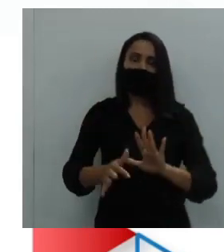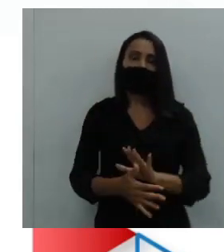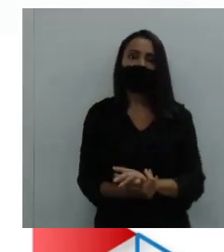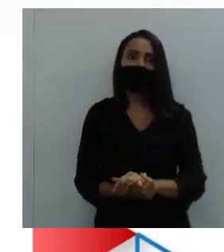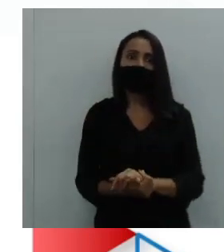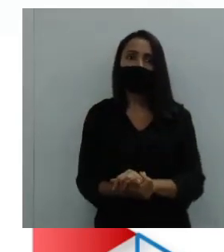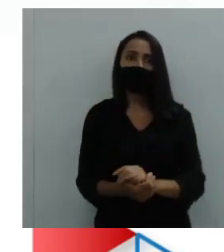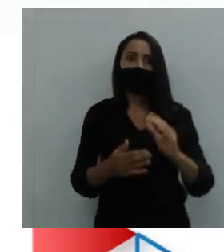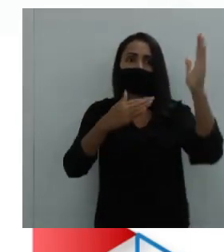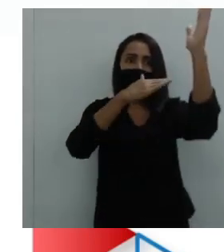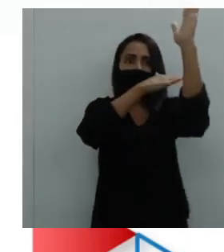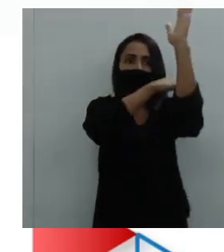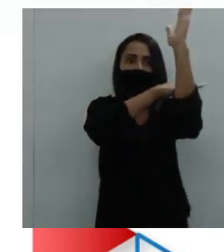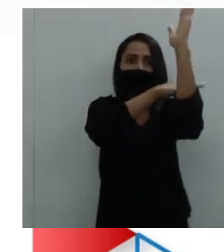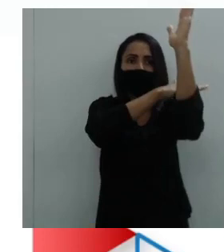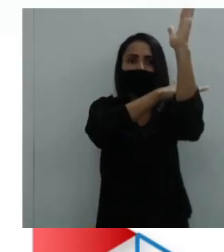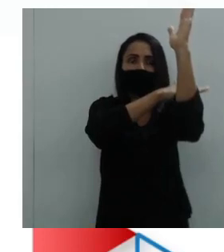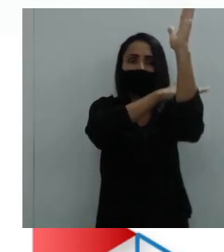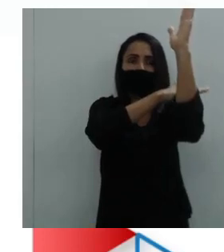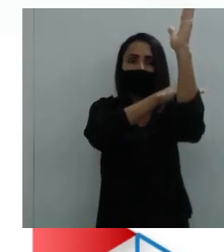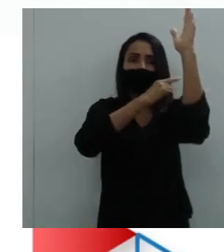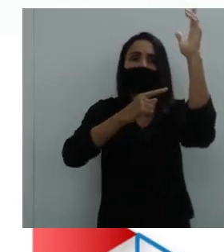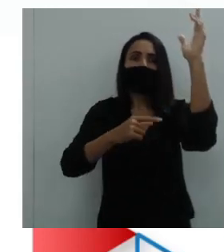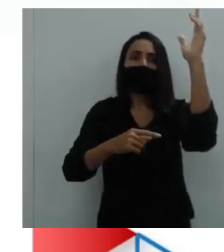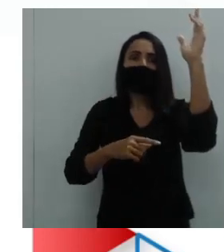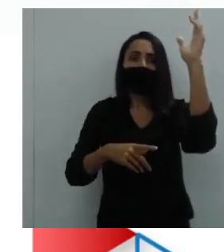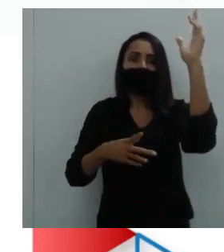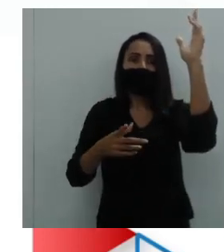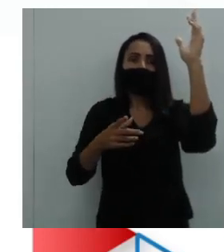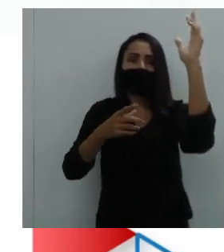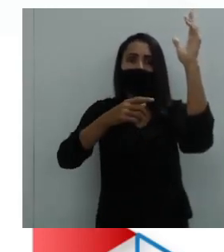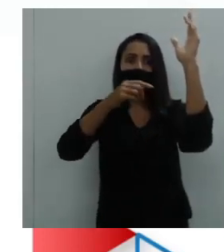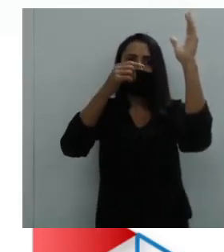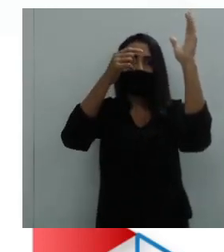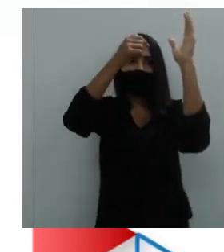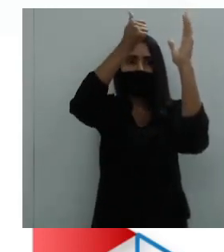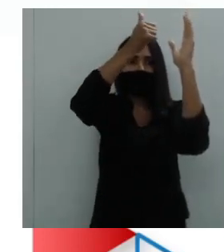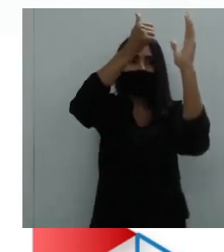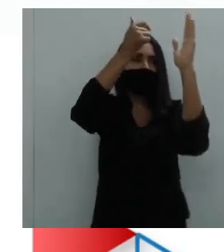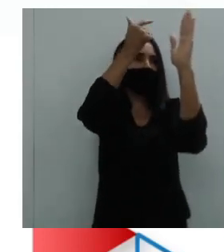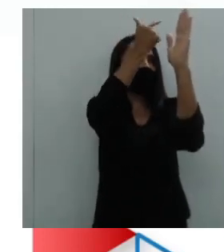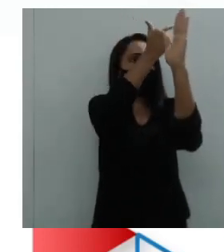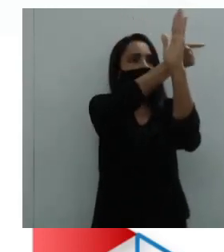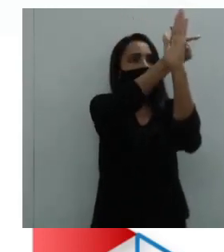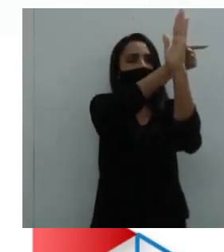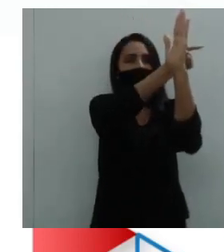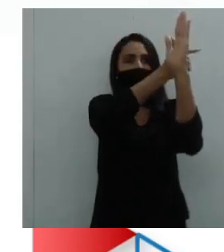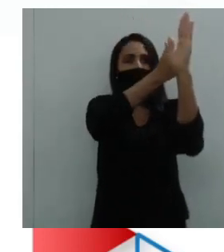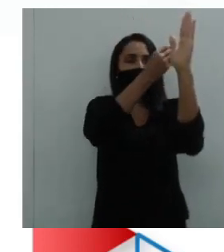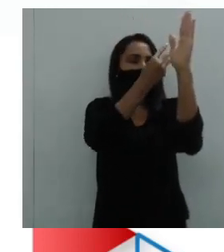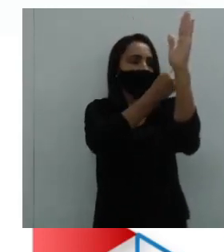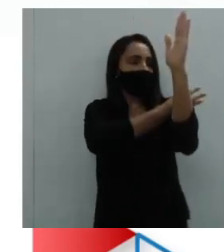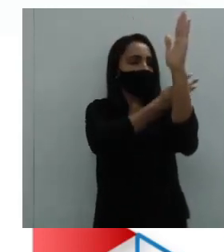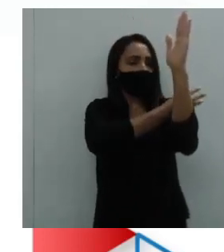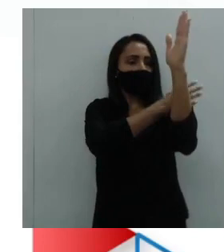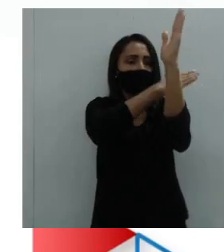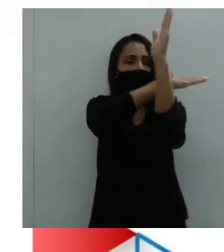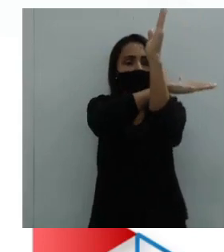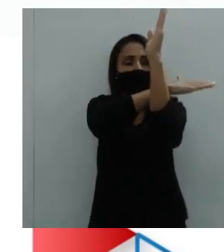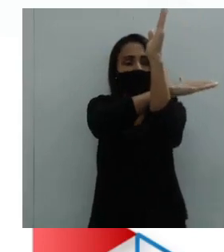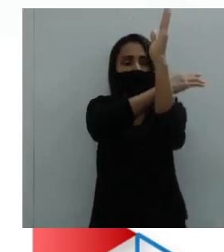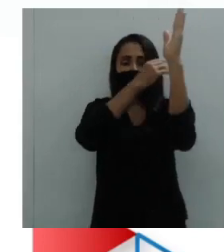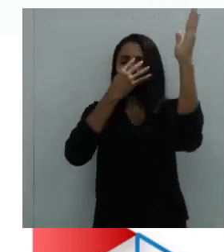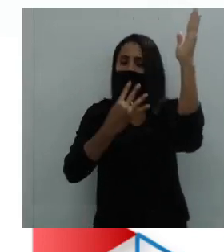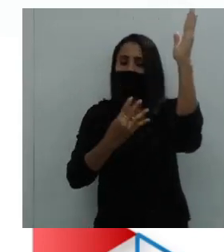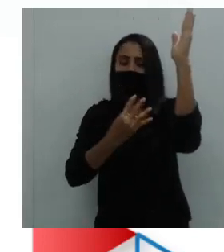lá. Primeiro quadrante, ok? Segundo quadrante, tá tranquilo? Vamos lá, então segue. Terceiro quadrante,